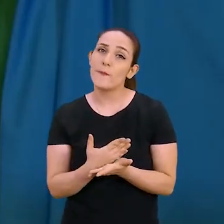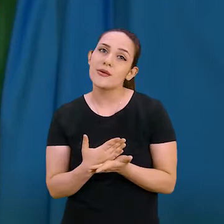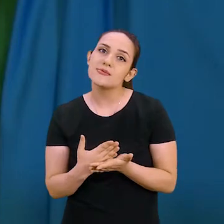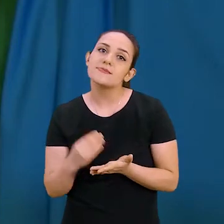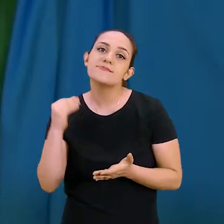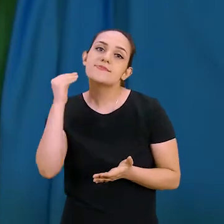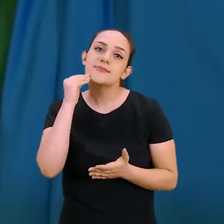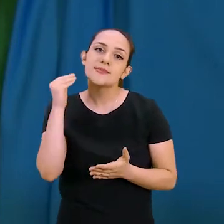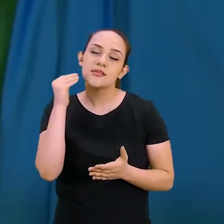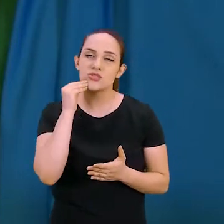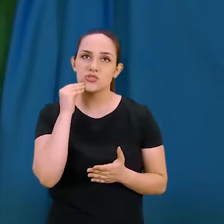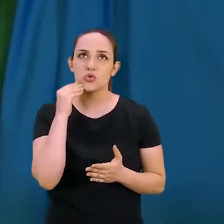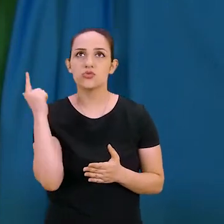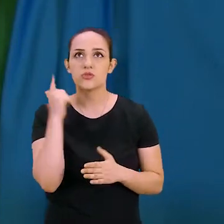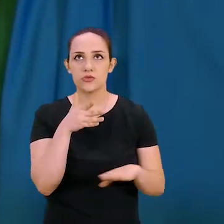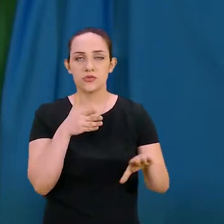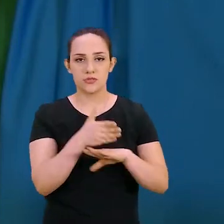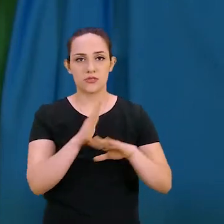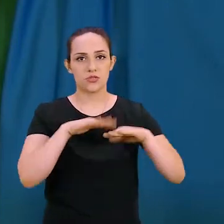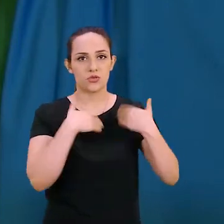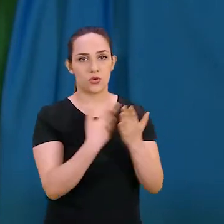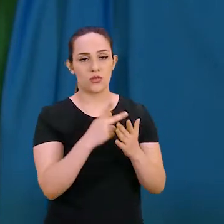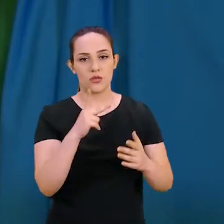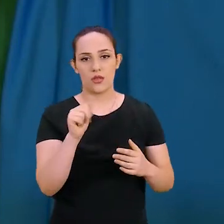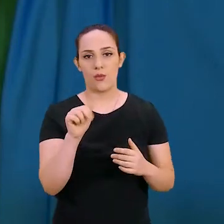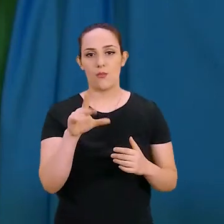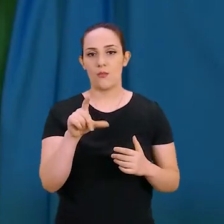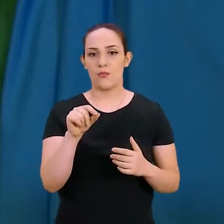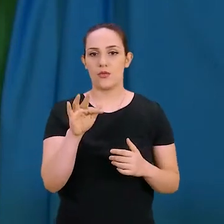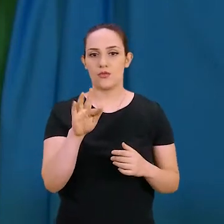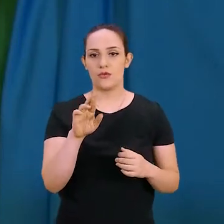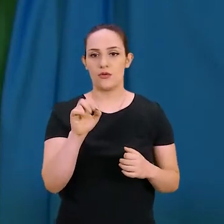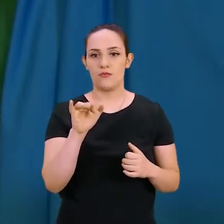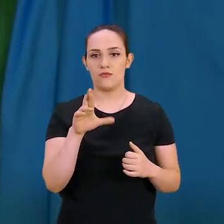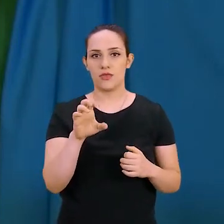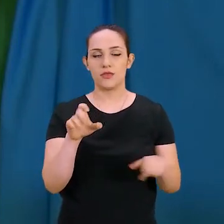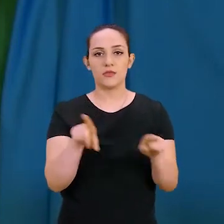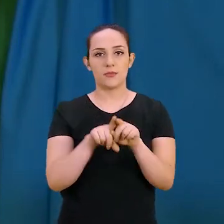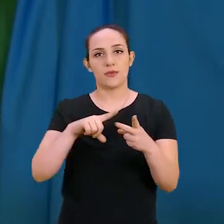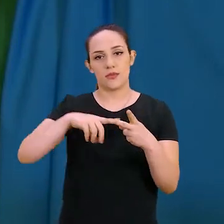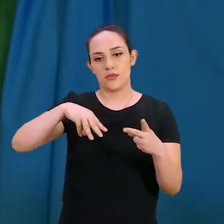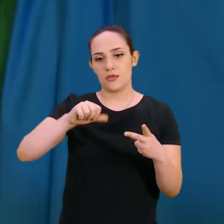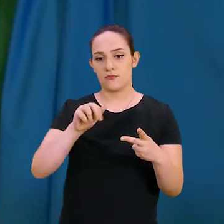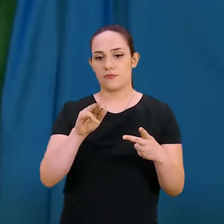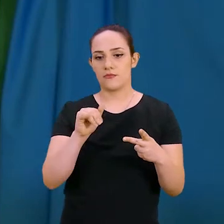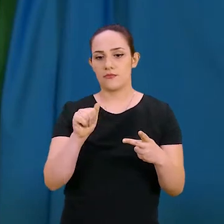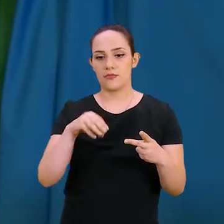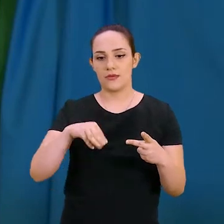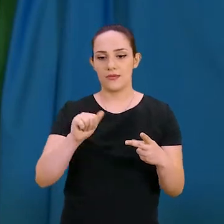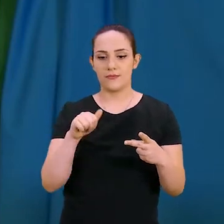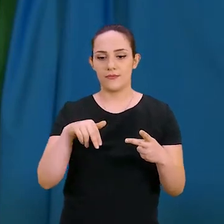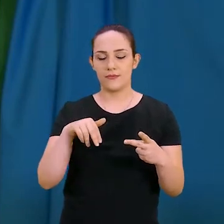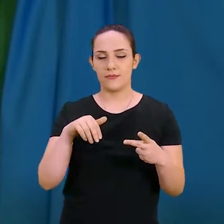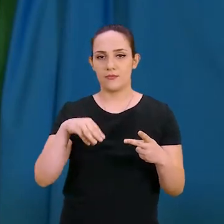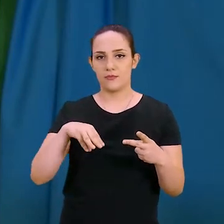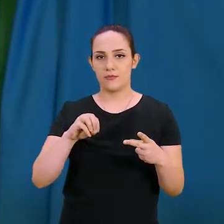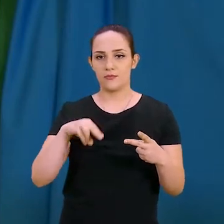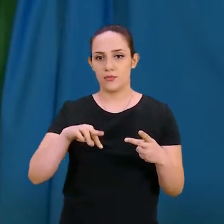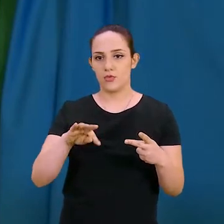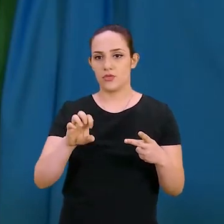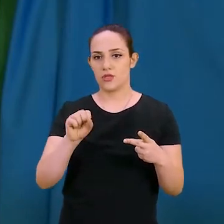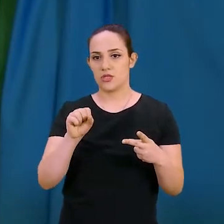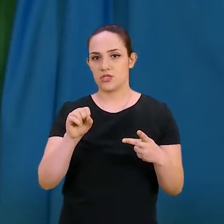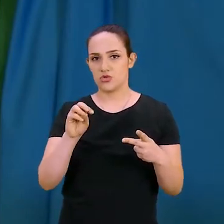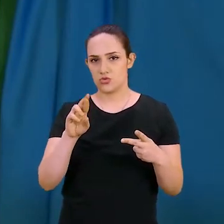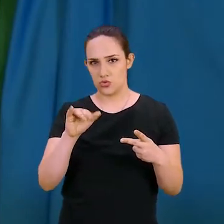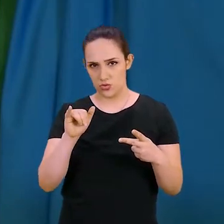é um experimental. Nós estivemos na escola Paulo Freire e na escola Maria Montessori. No Maria Montessori,